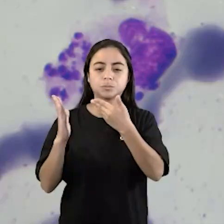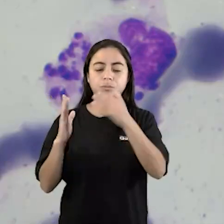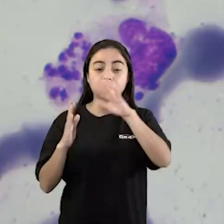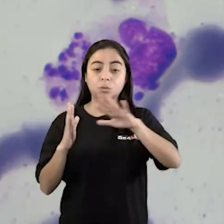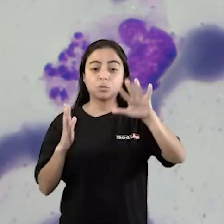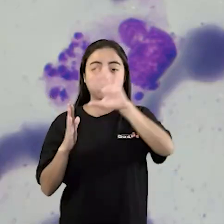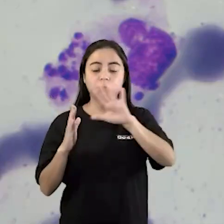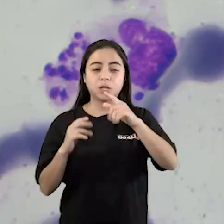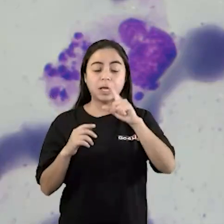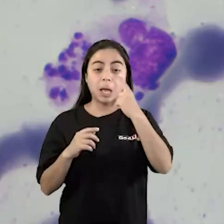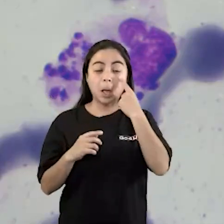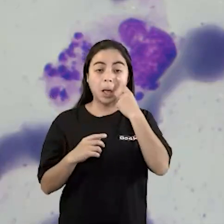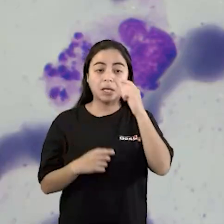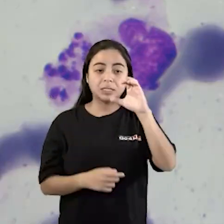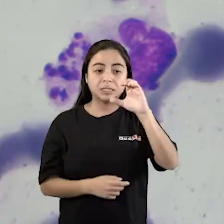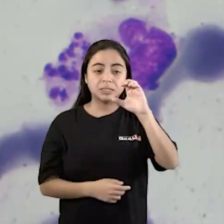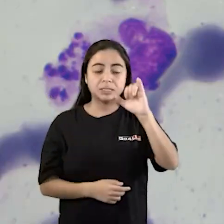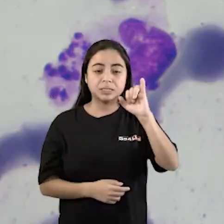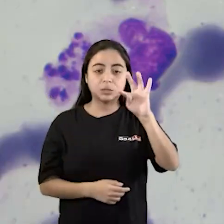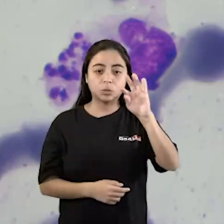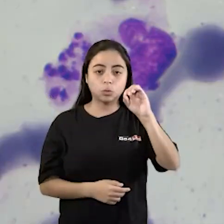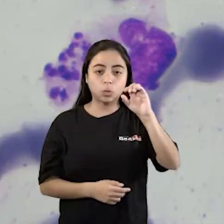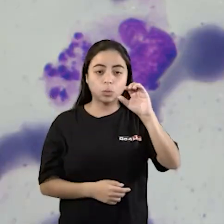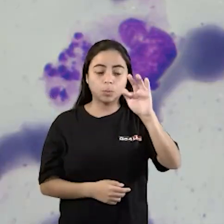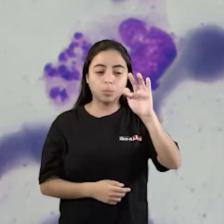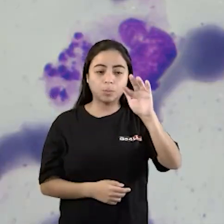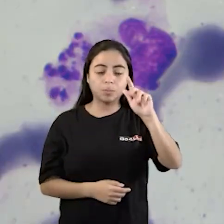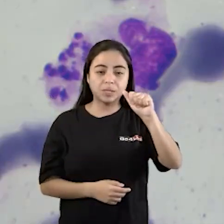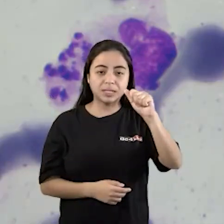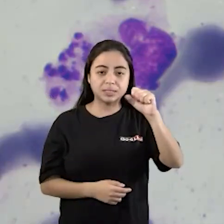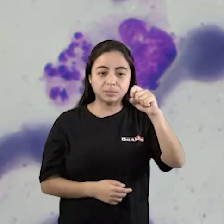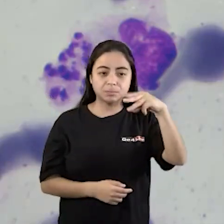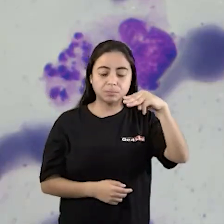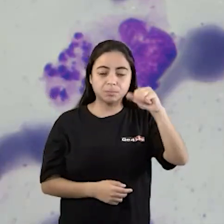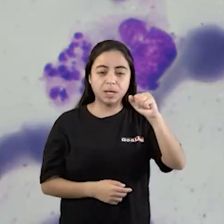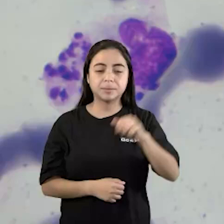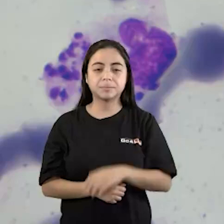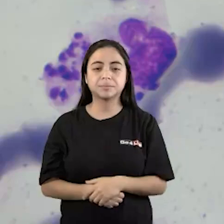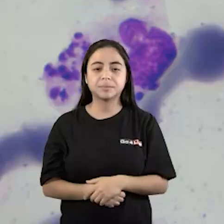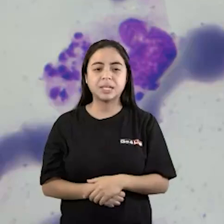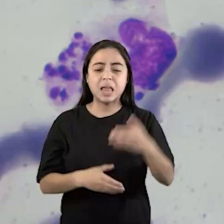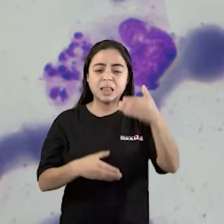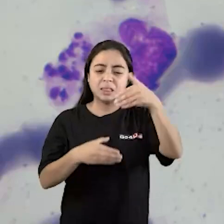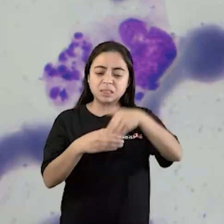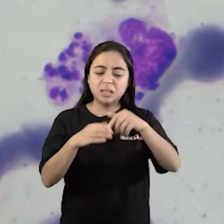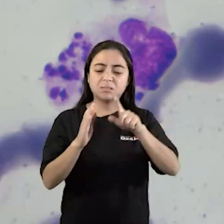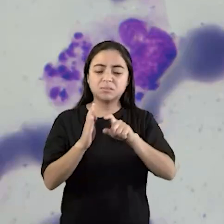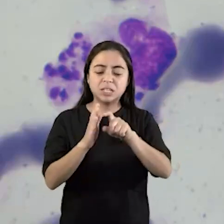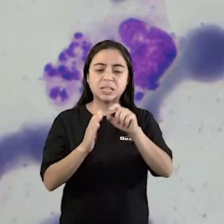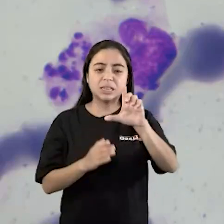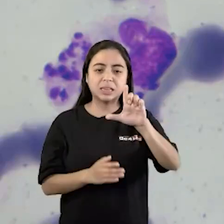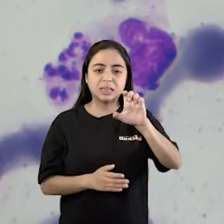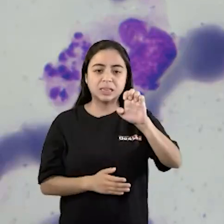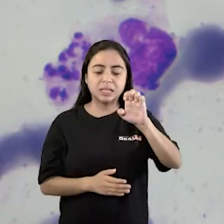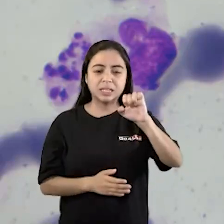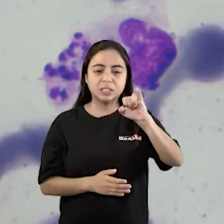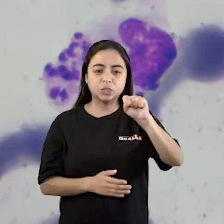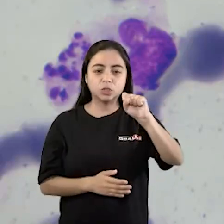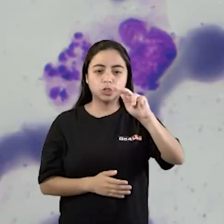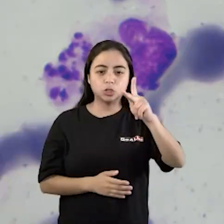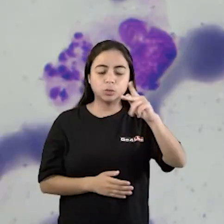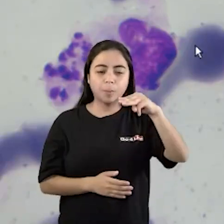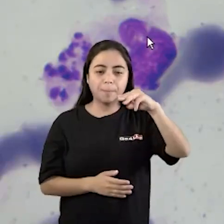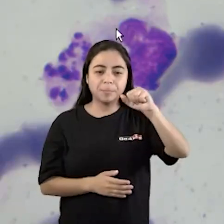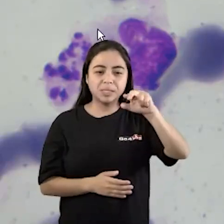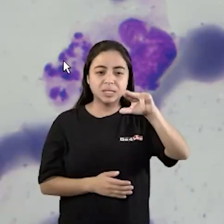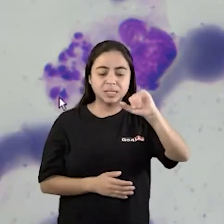vê o citoplasma, o núcleo e o kinetoplasto. Estamos diante das leishmanias. Também não dá para dizer quem é a